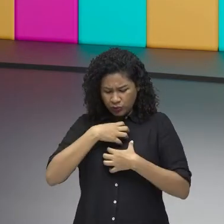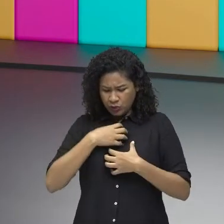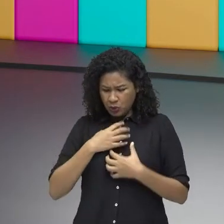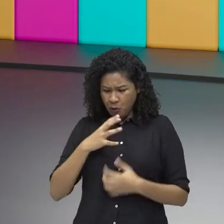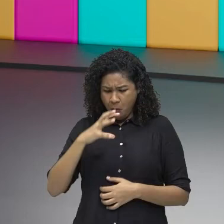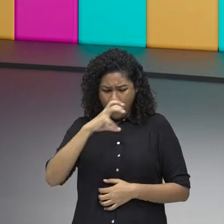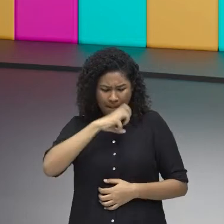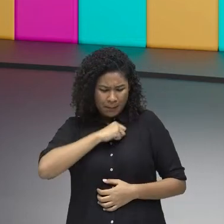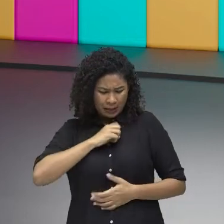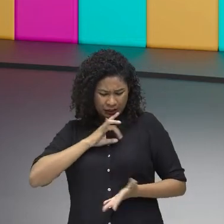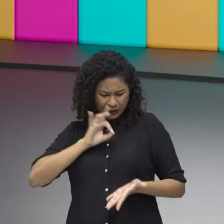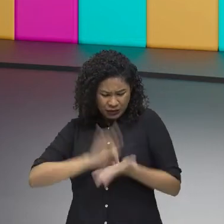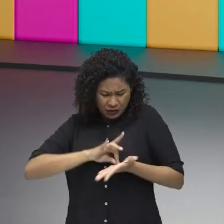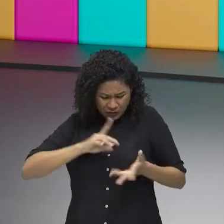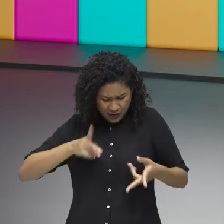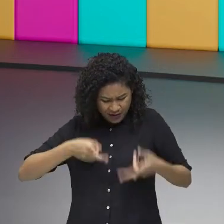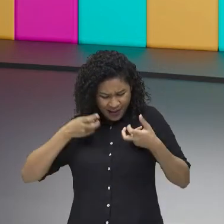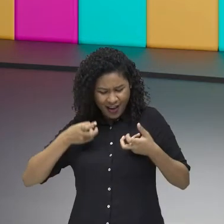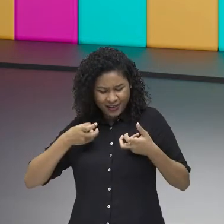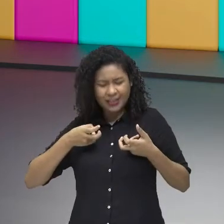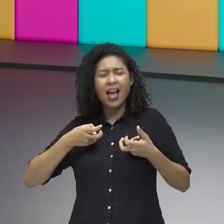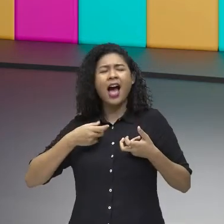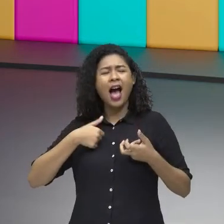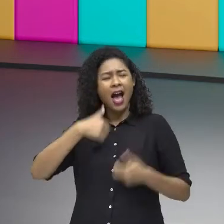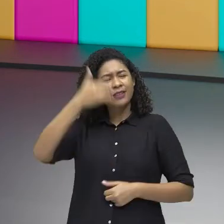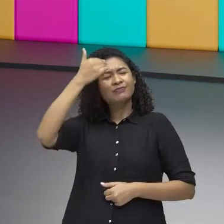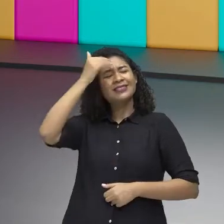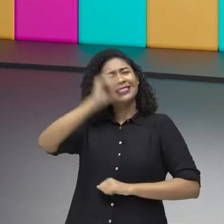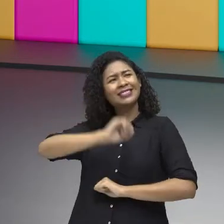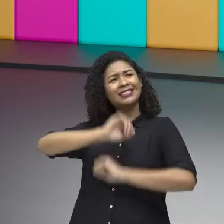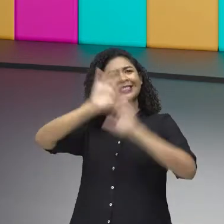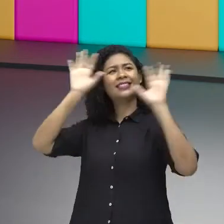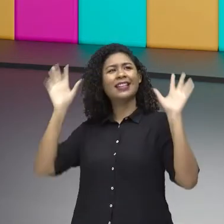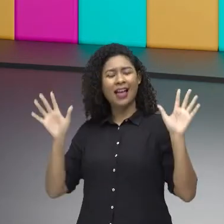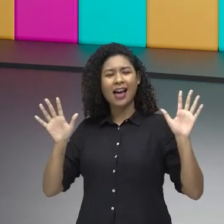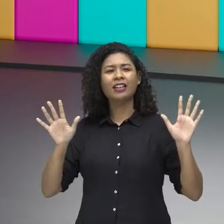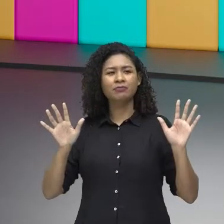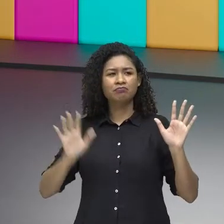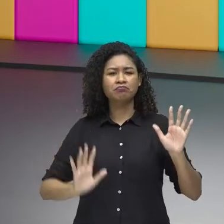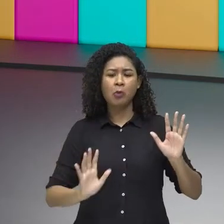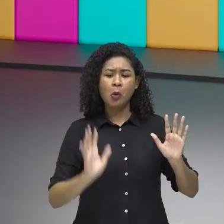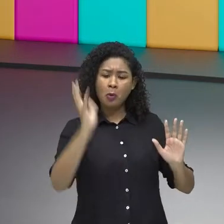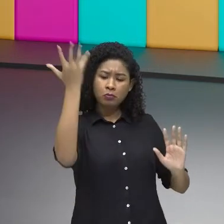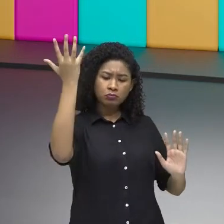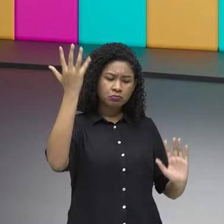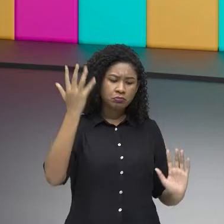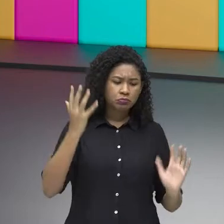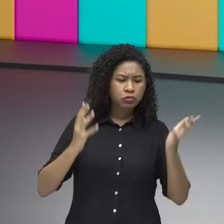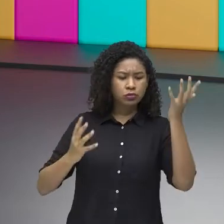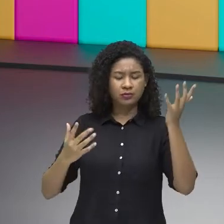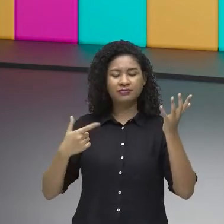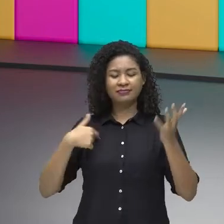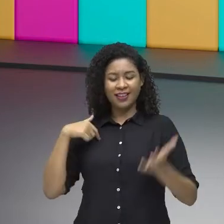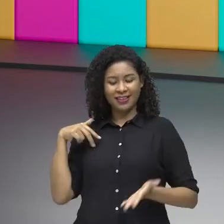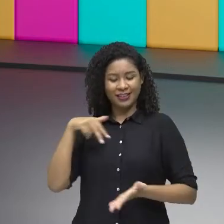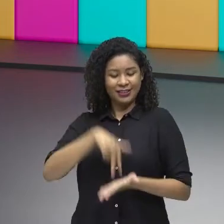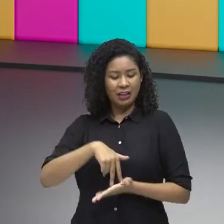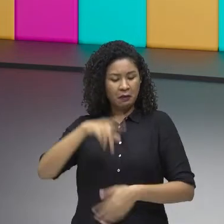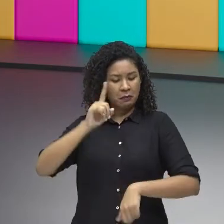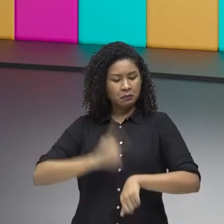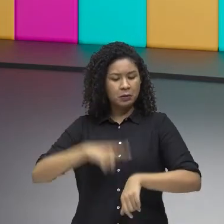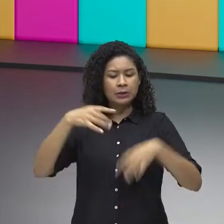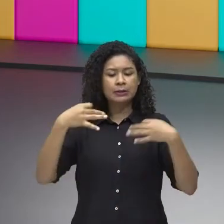pude compreender que em qualquer circunstância eu estava no lugar certo, na hora